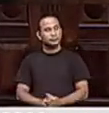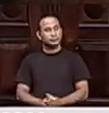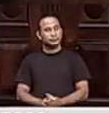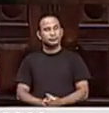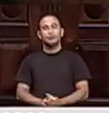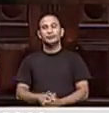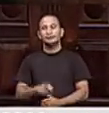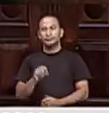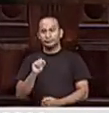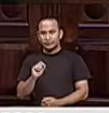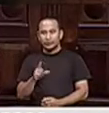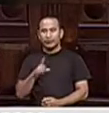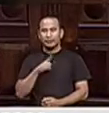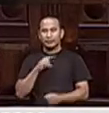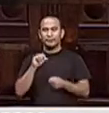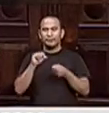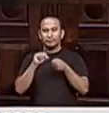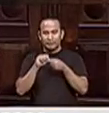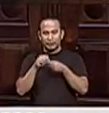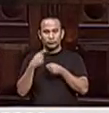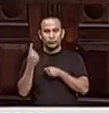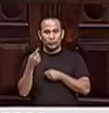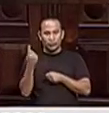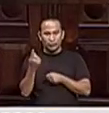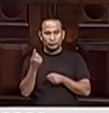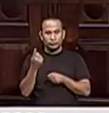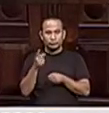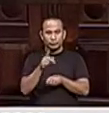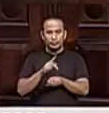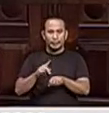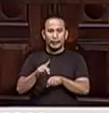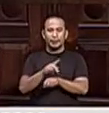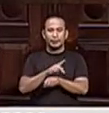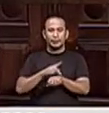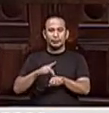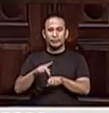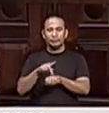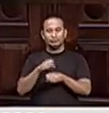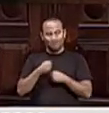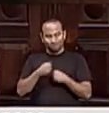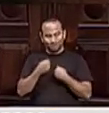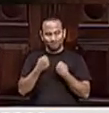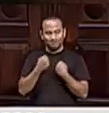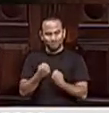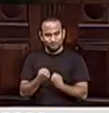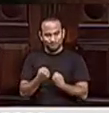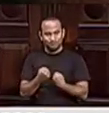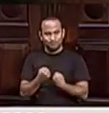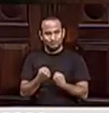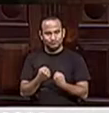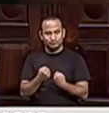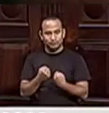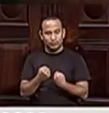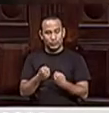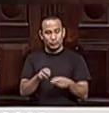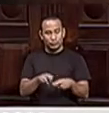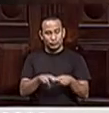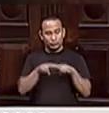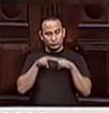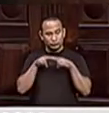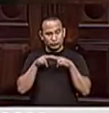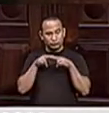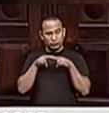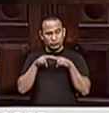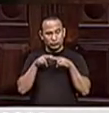que vem sendo construído no nosso país um esforço para